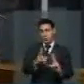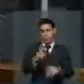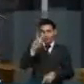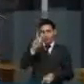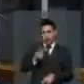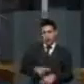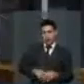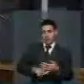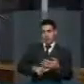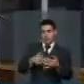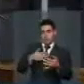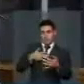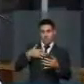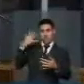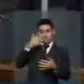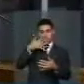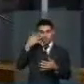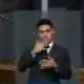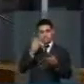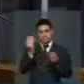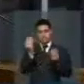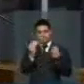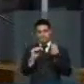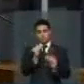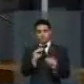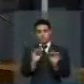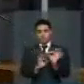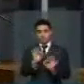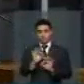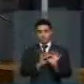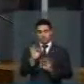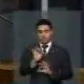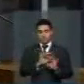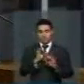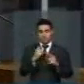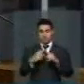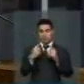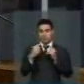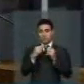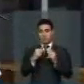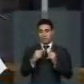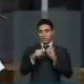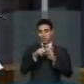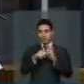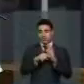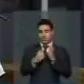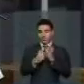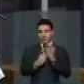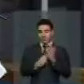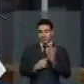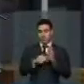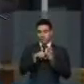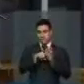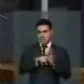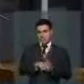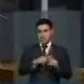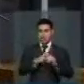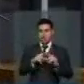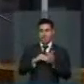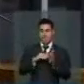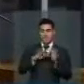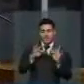pronunciamento formatado, né, pelas pesquisas, mas eu quero aproveitar esse finalzinho do tempo que me